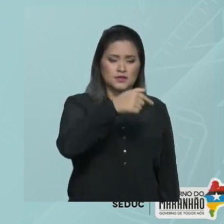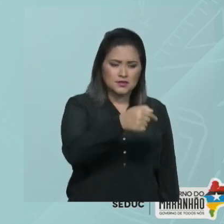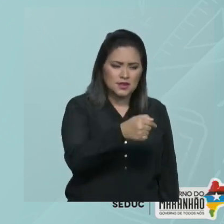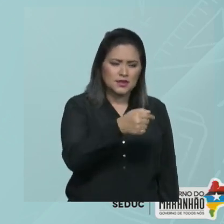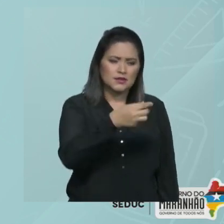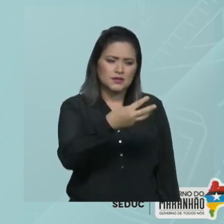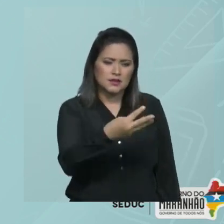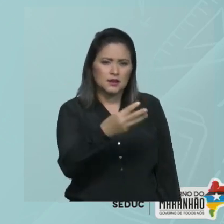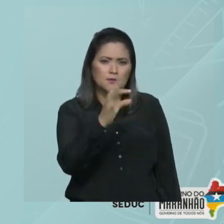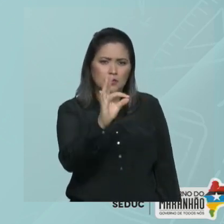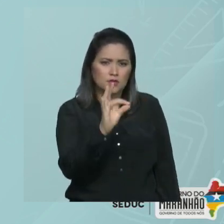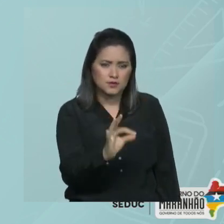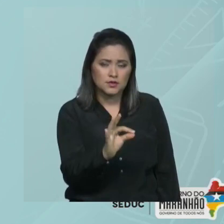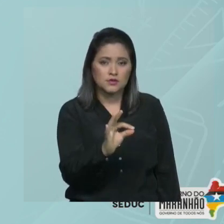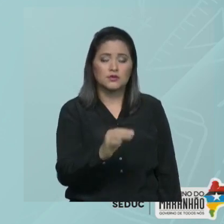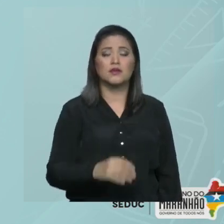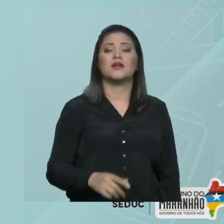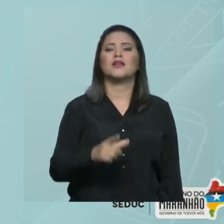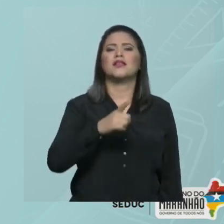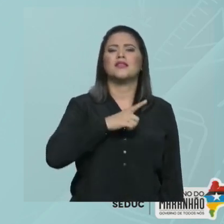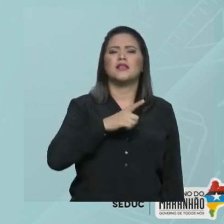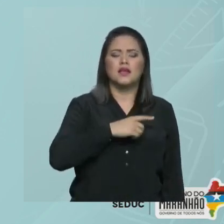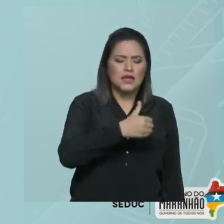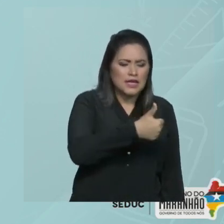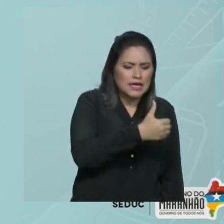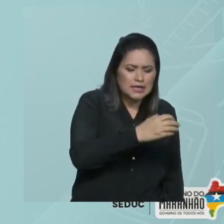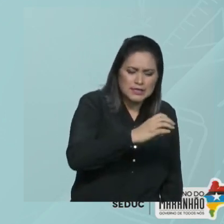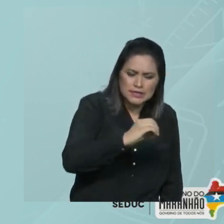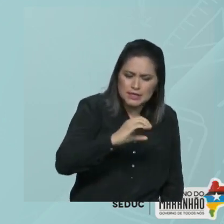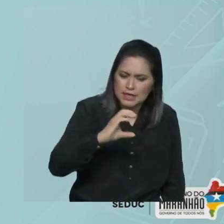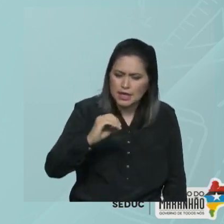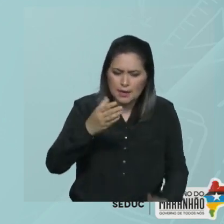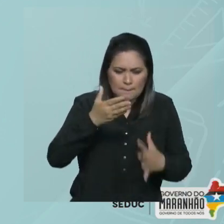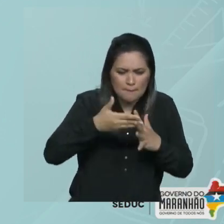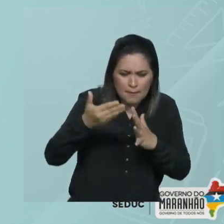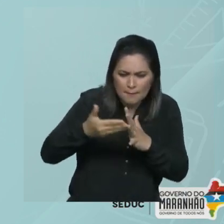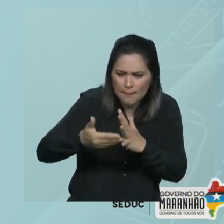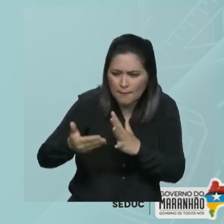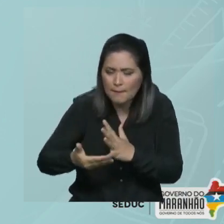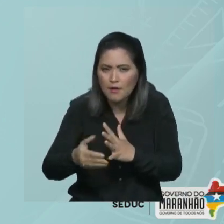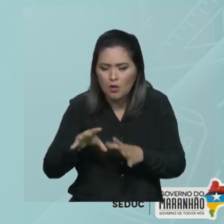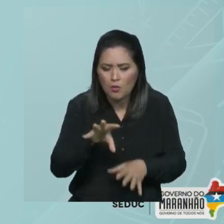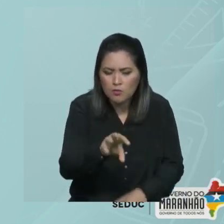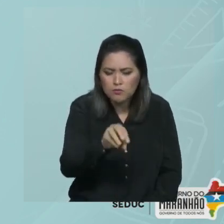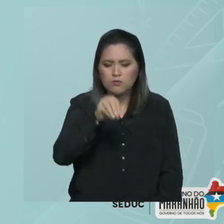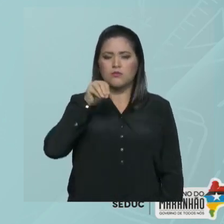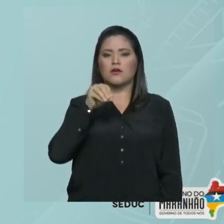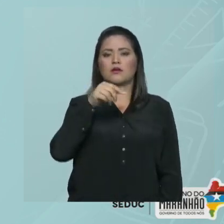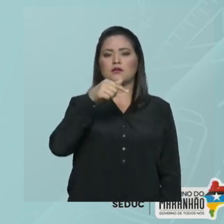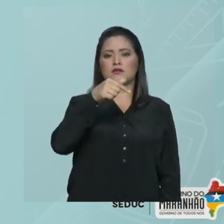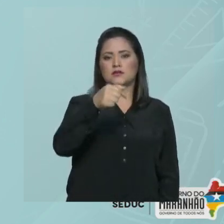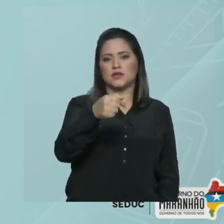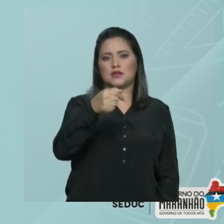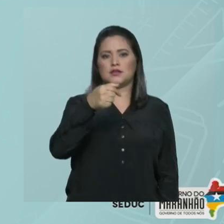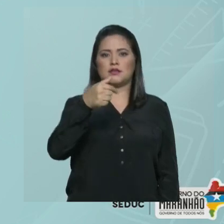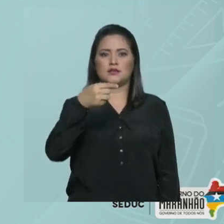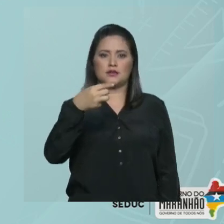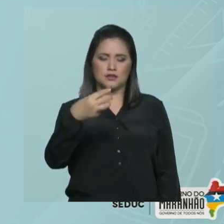73%. Eu tenho 100 partes e estou pegando apenas 73. É uma relação, uma razão. Então, aqui eu tenho